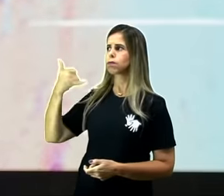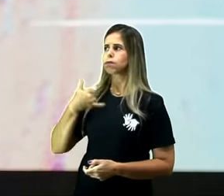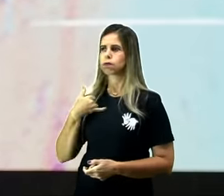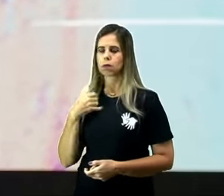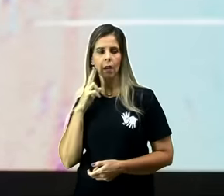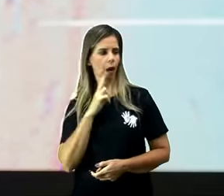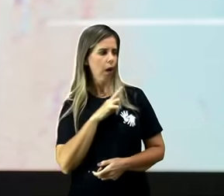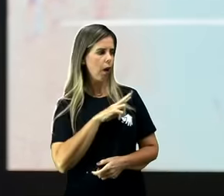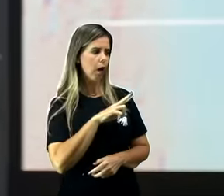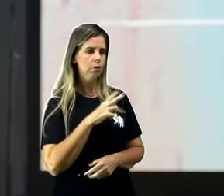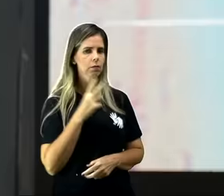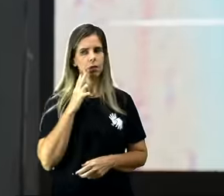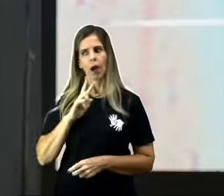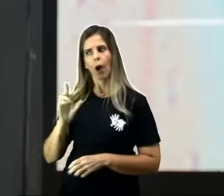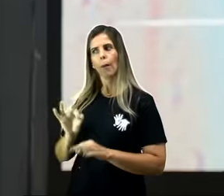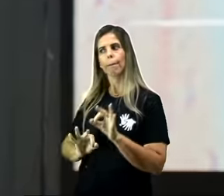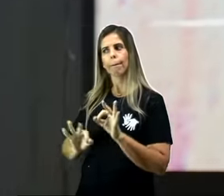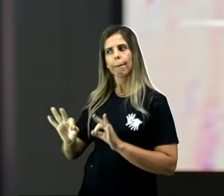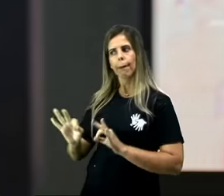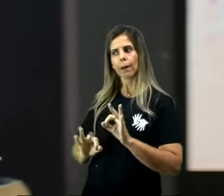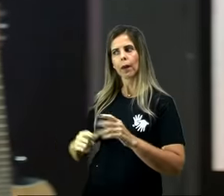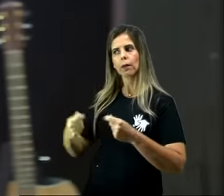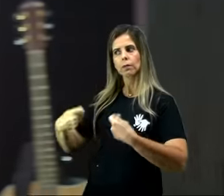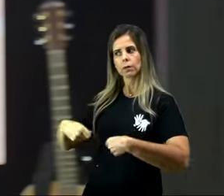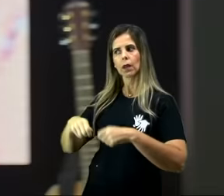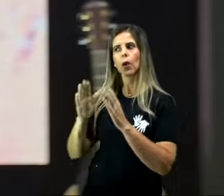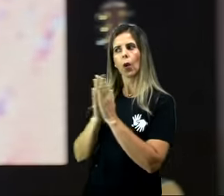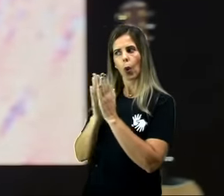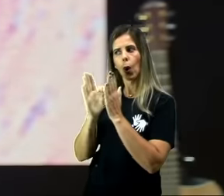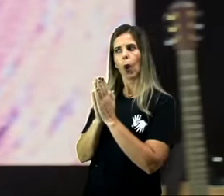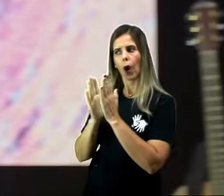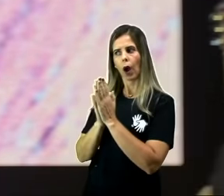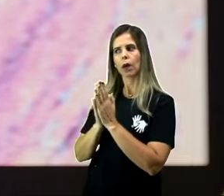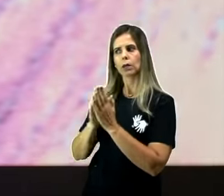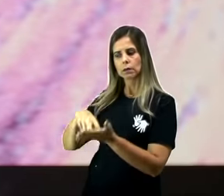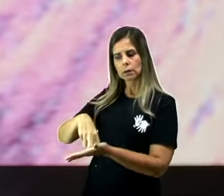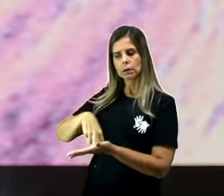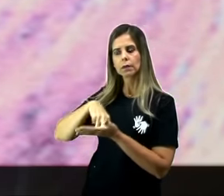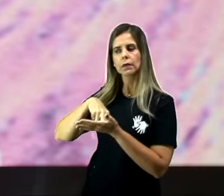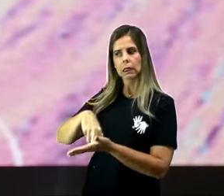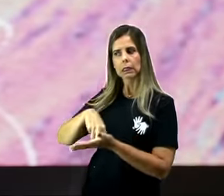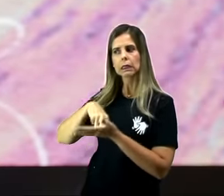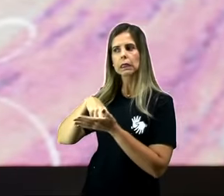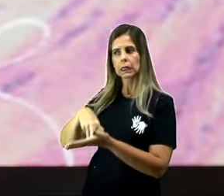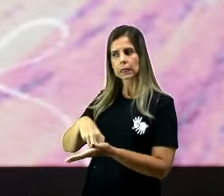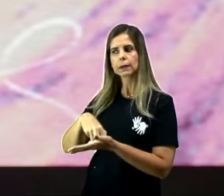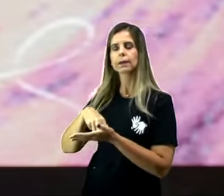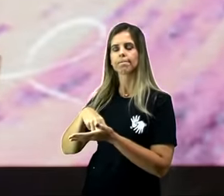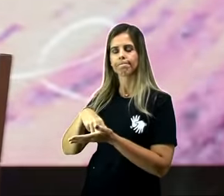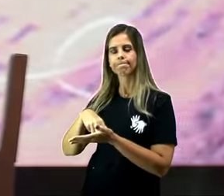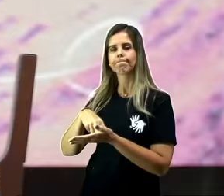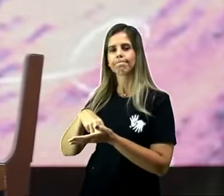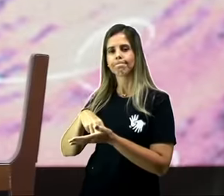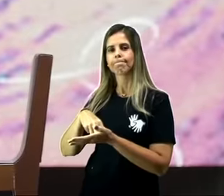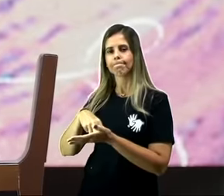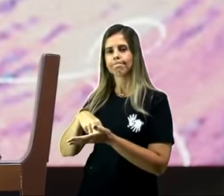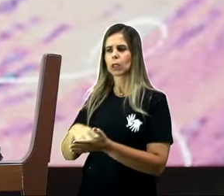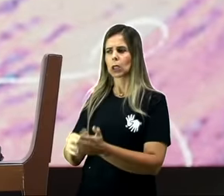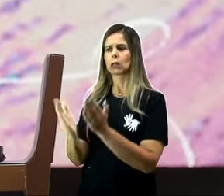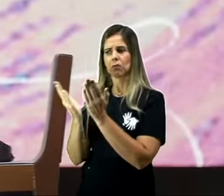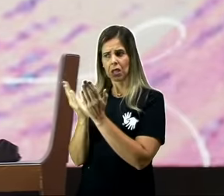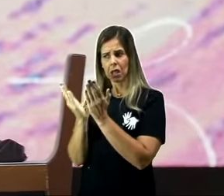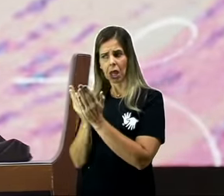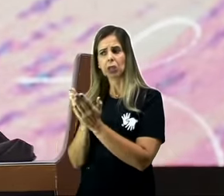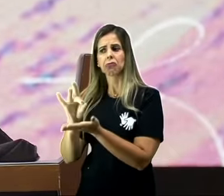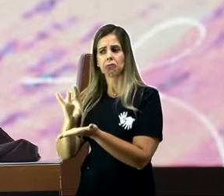outro e fala assim, prepara para orar. Nós vamos ter que entrar no joelho, minha filha. Nós vamos ter que virar mais crente. A gente vai ter que